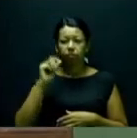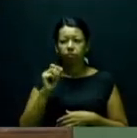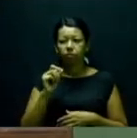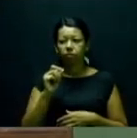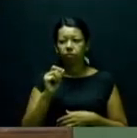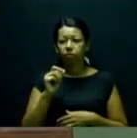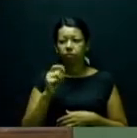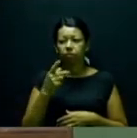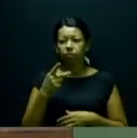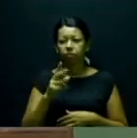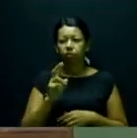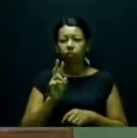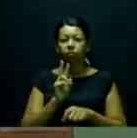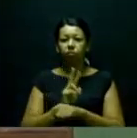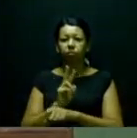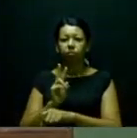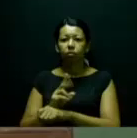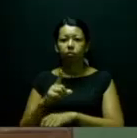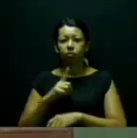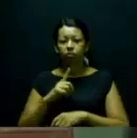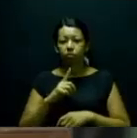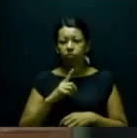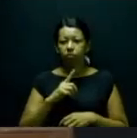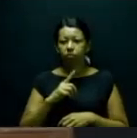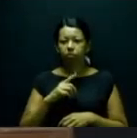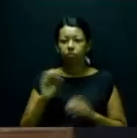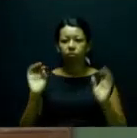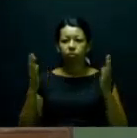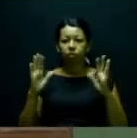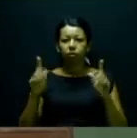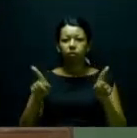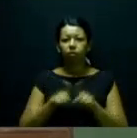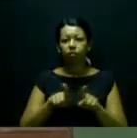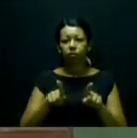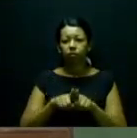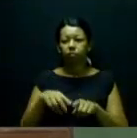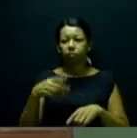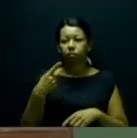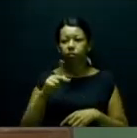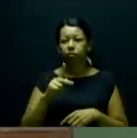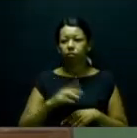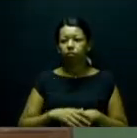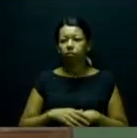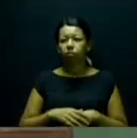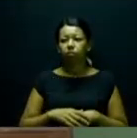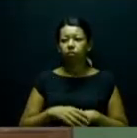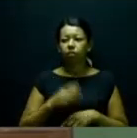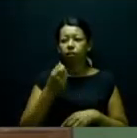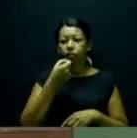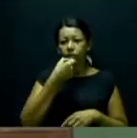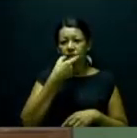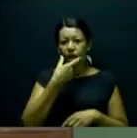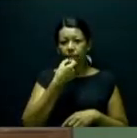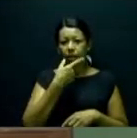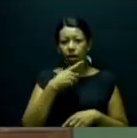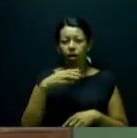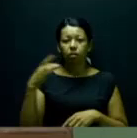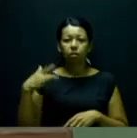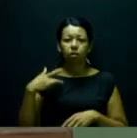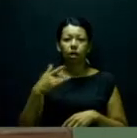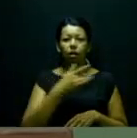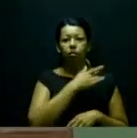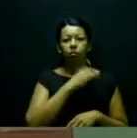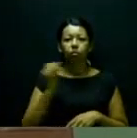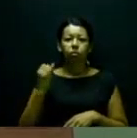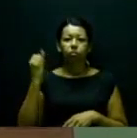falando e pelo tratamento que nós temos um com o outro. E também parabenizar a Vossa Excelência, porque quando se trata de remédio, se fala de saúde, e saúde é